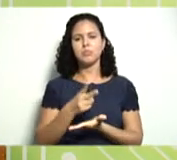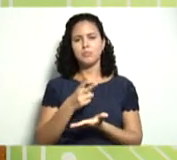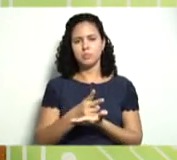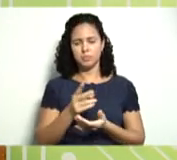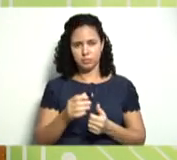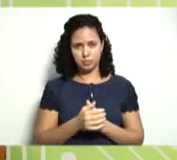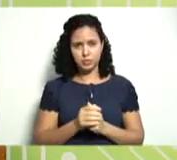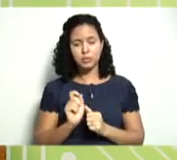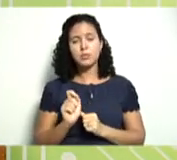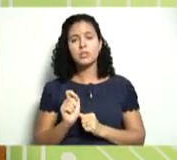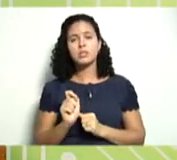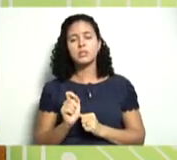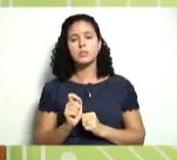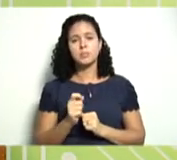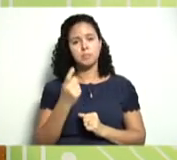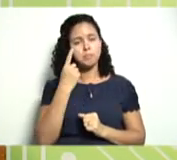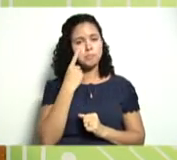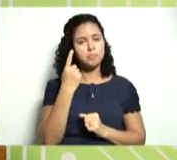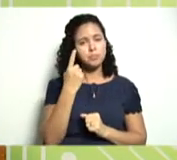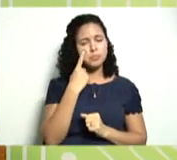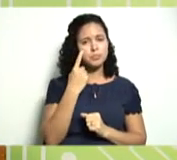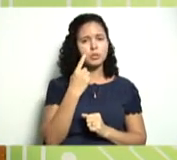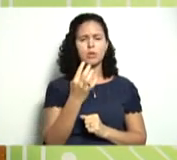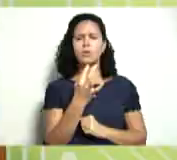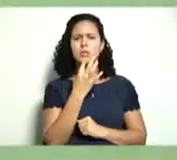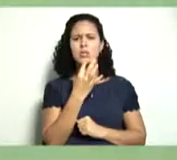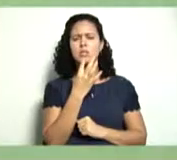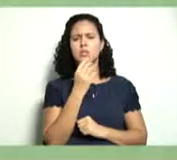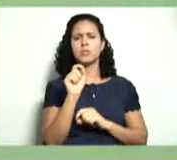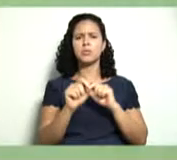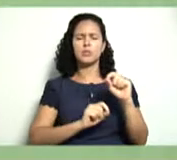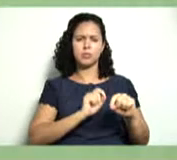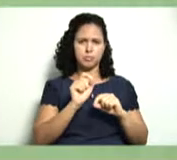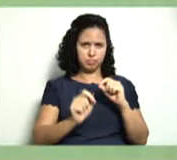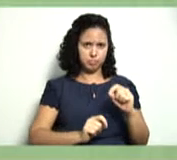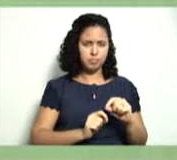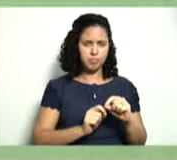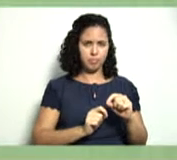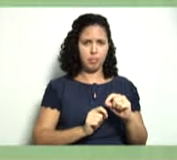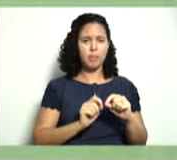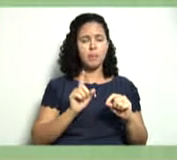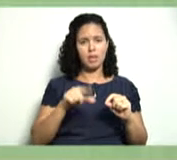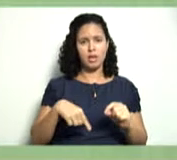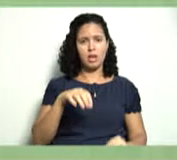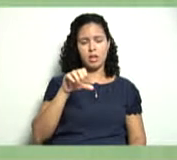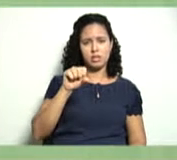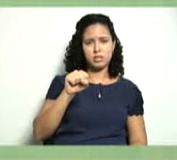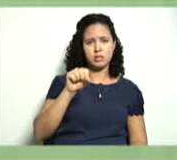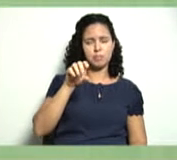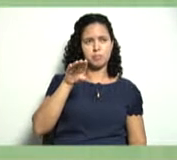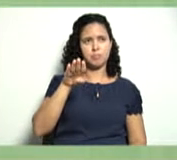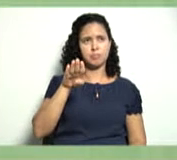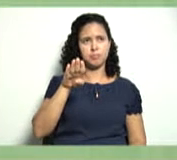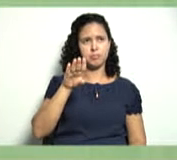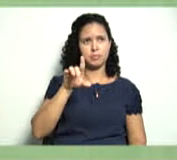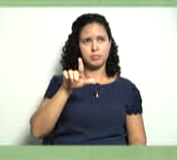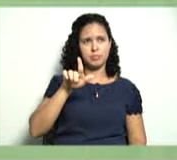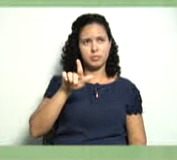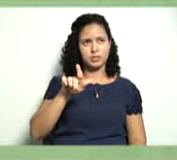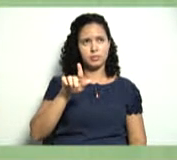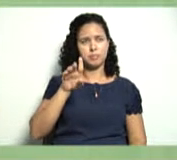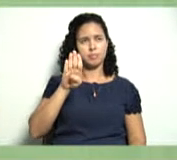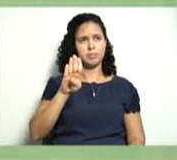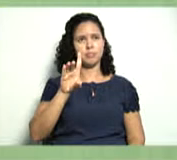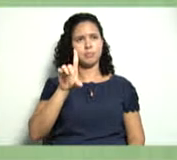vão vim aqui ó conhecer um pouco agora sobre o sgp de qq é o que é um